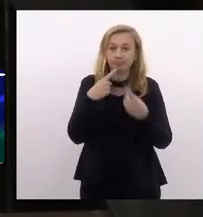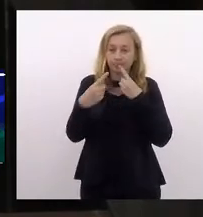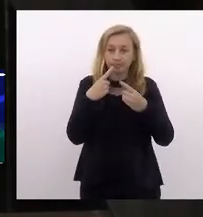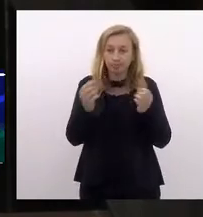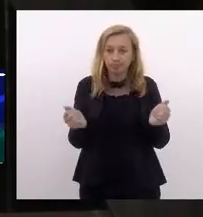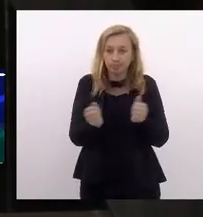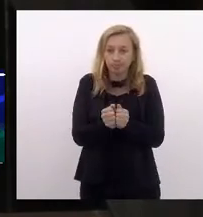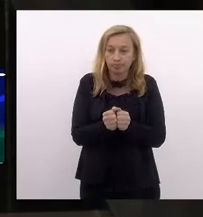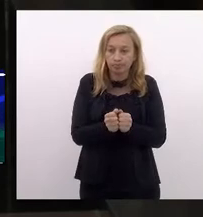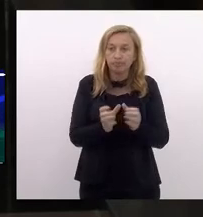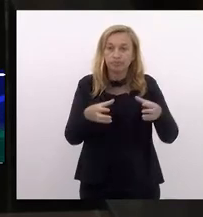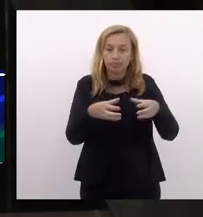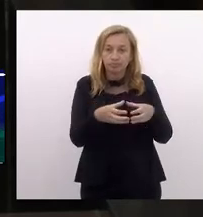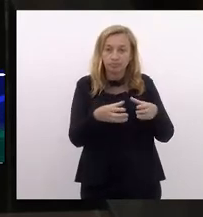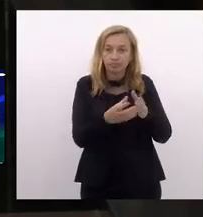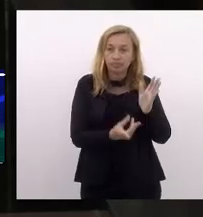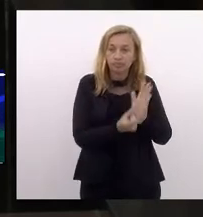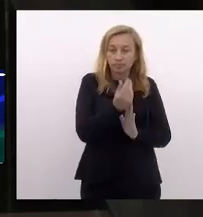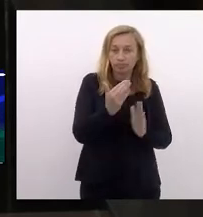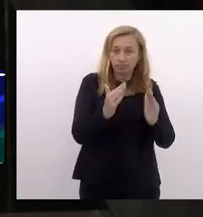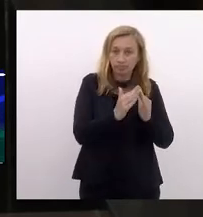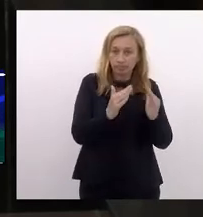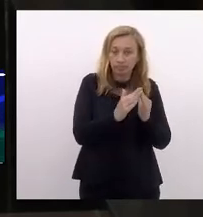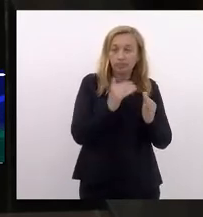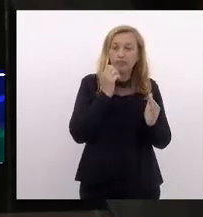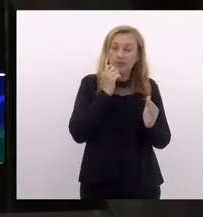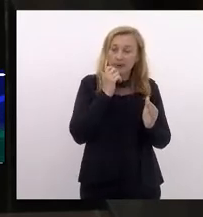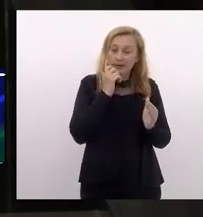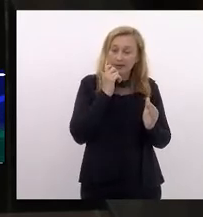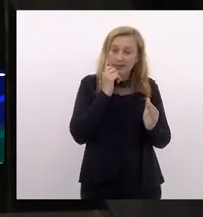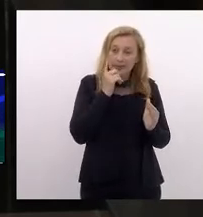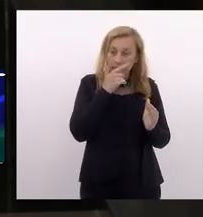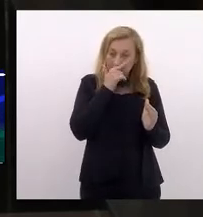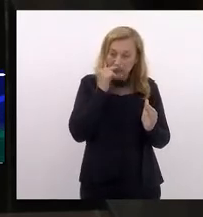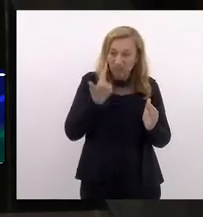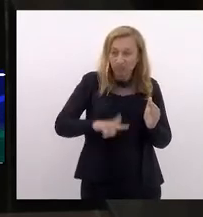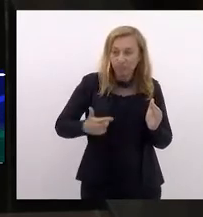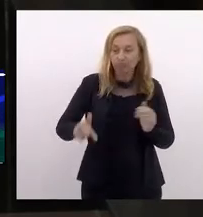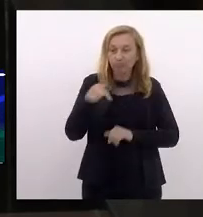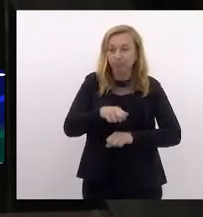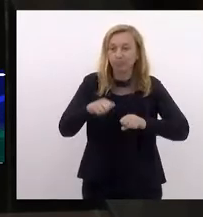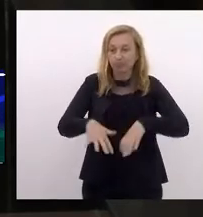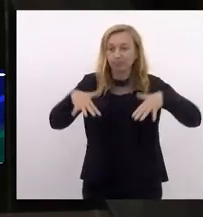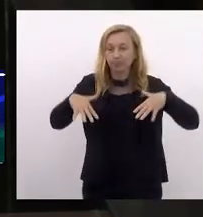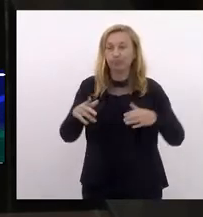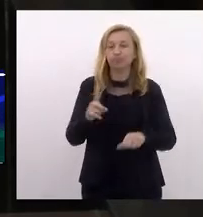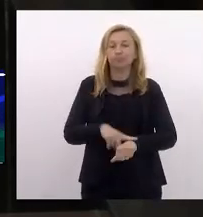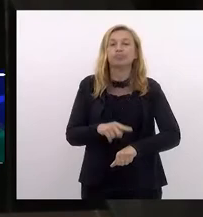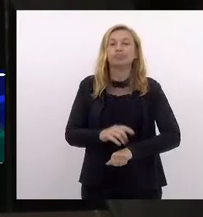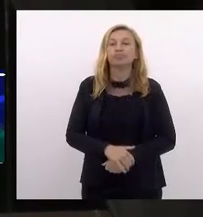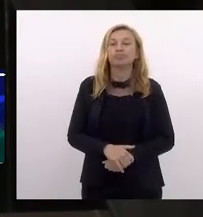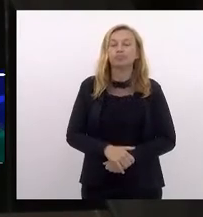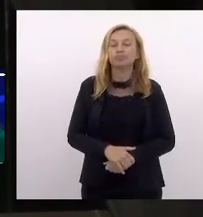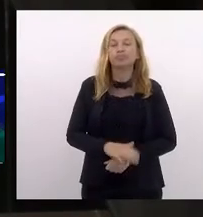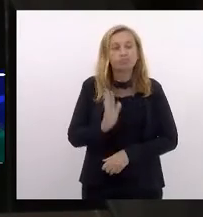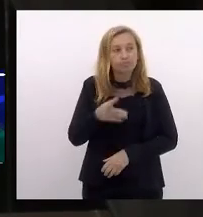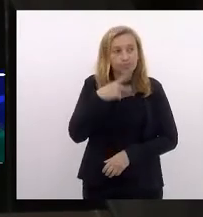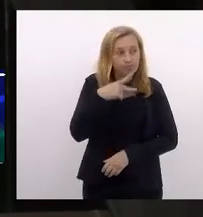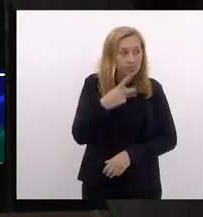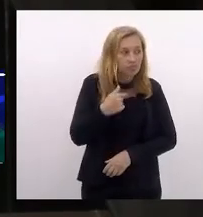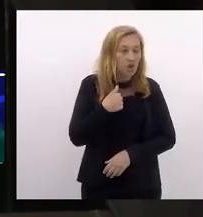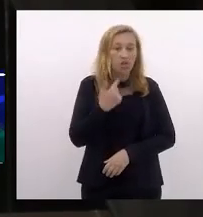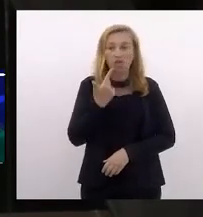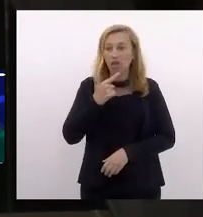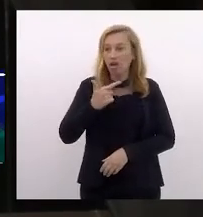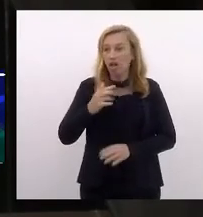em conjunto na comissão de orçamento desta casa e isso se repete aqui no plenário neste momento é que já se disse eu